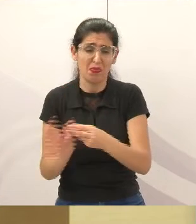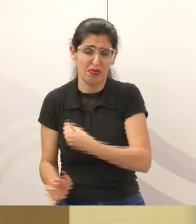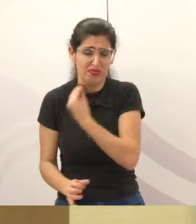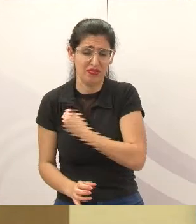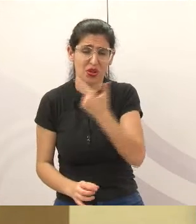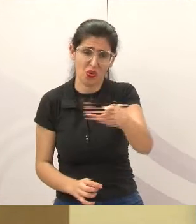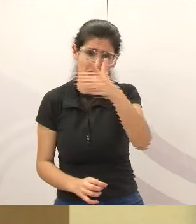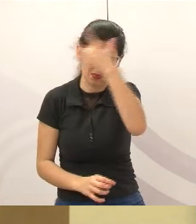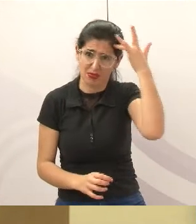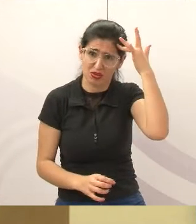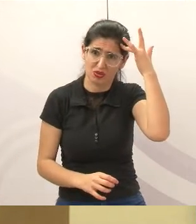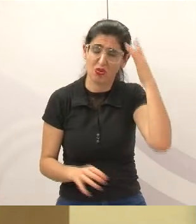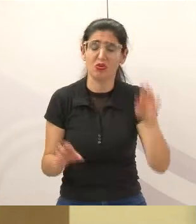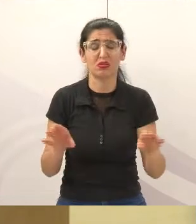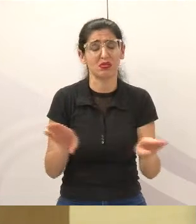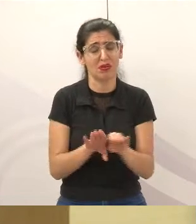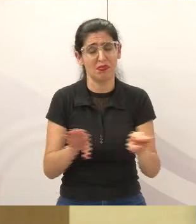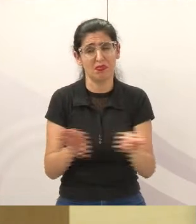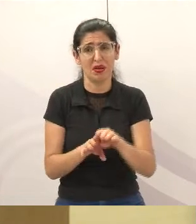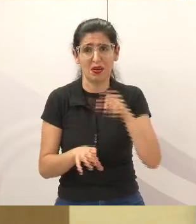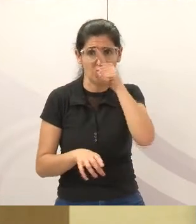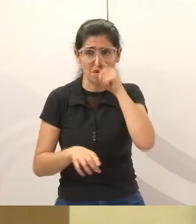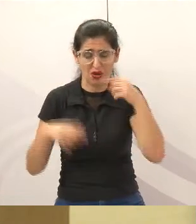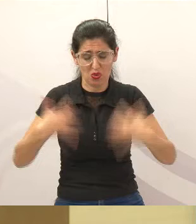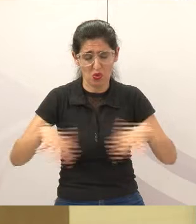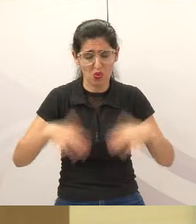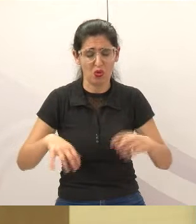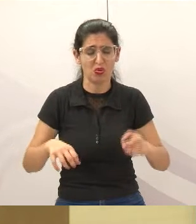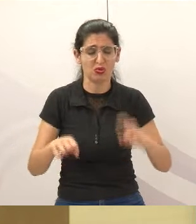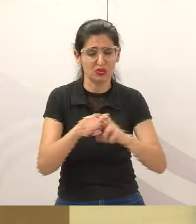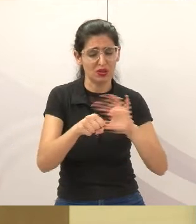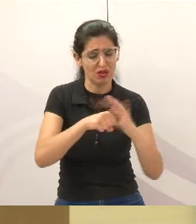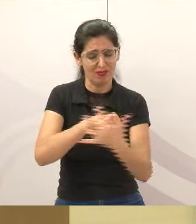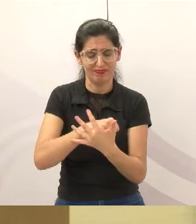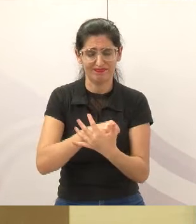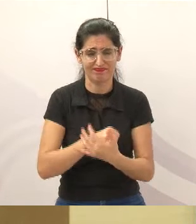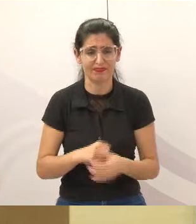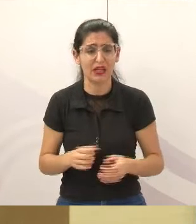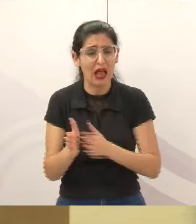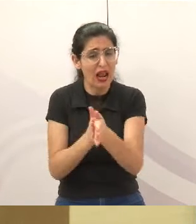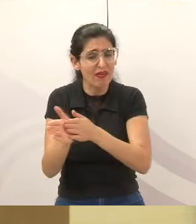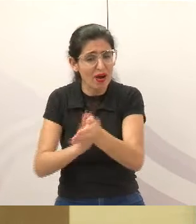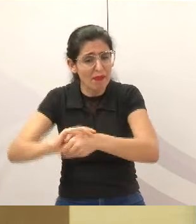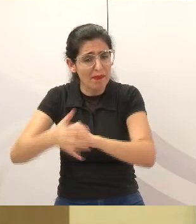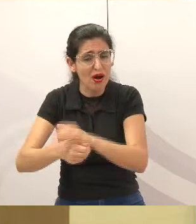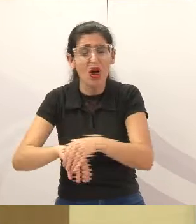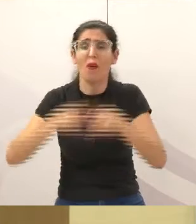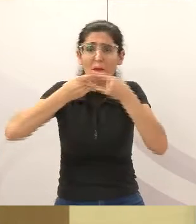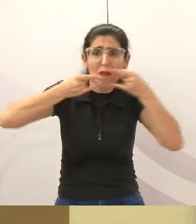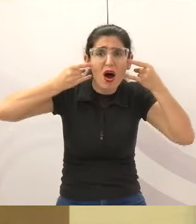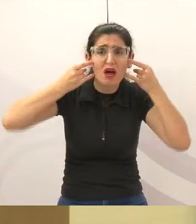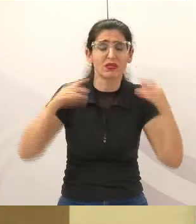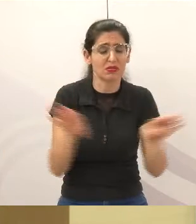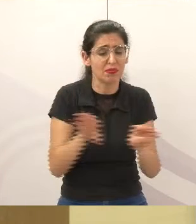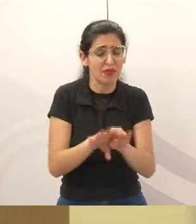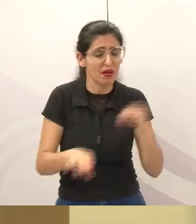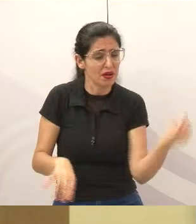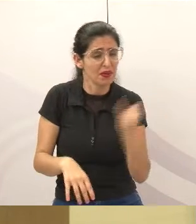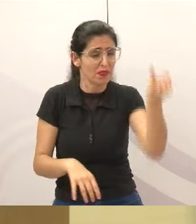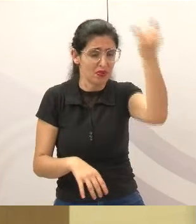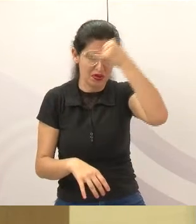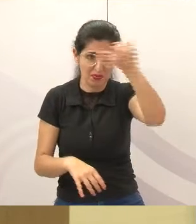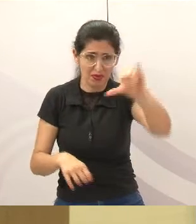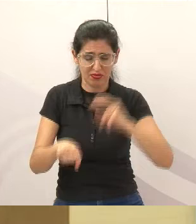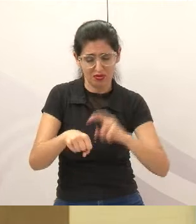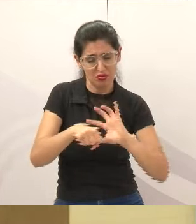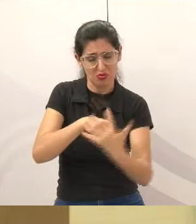as mãos e não usar uma máscara. A respeito do custeio da máscara, eu tenho a falar o seguinte, até no Ministério